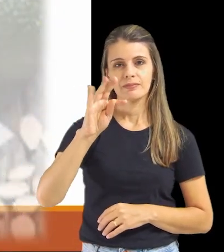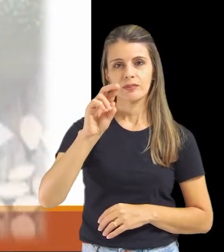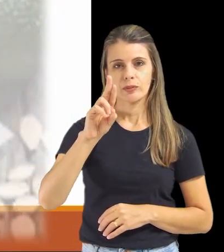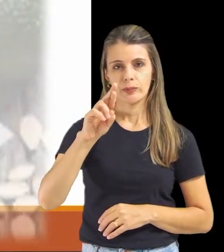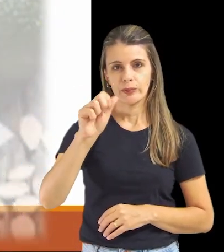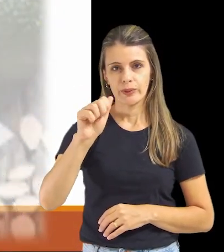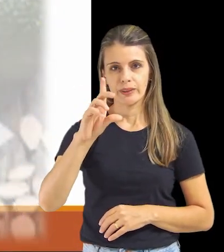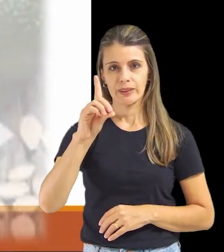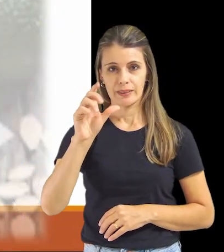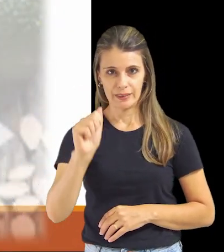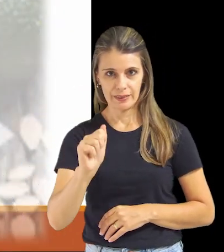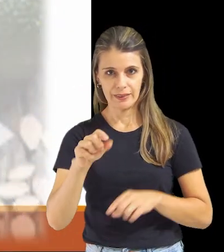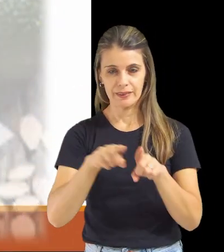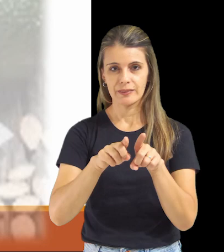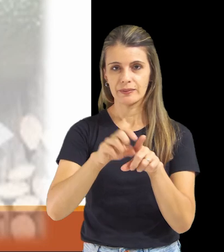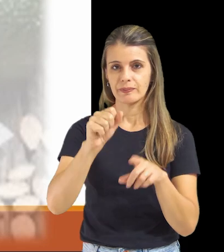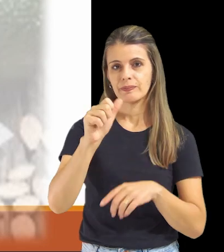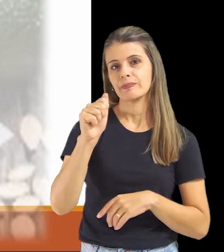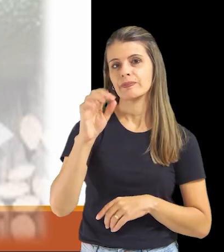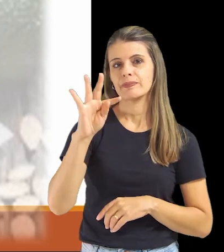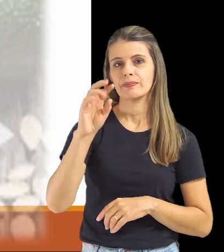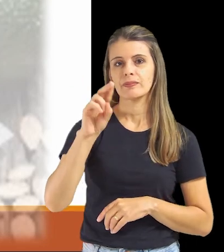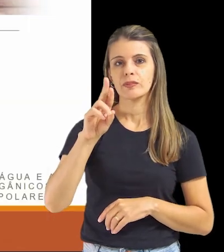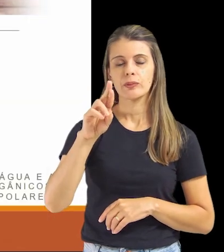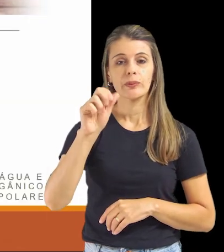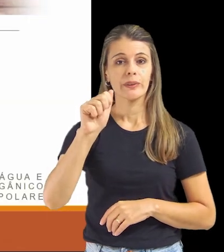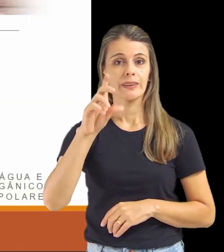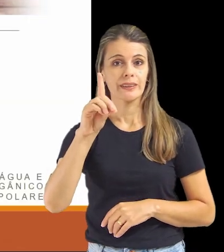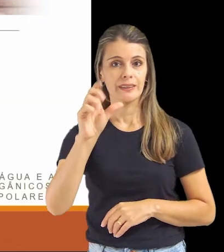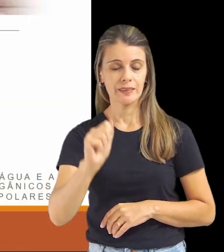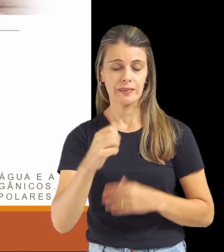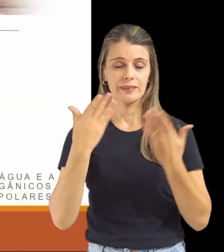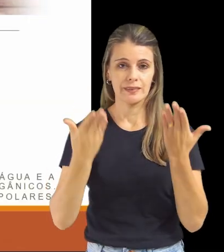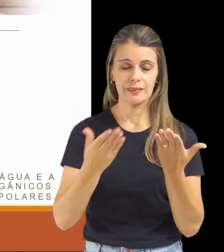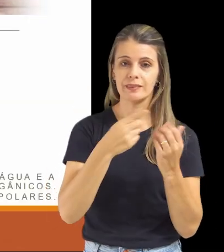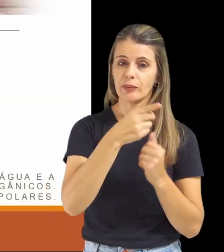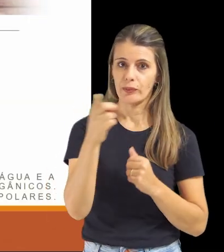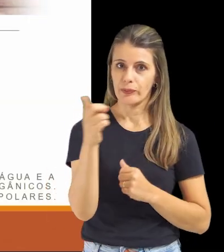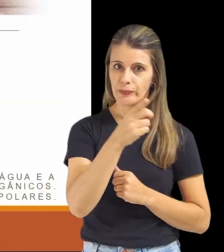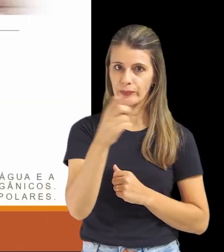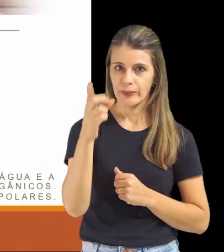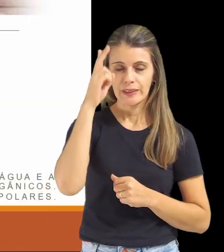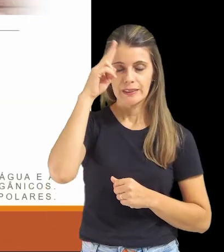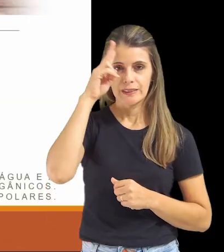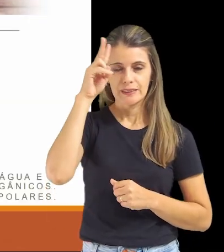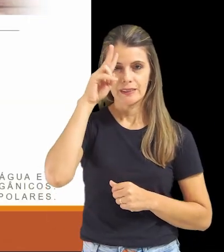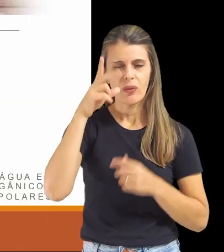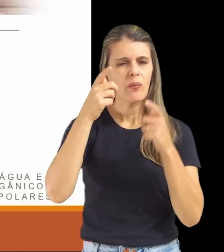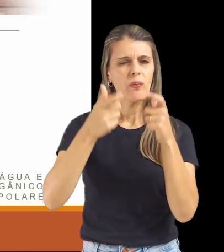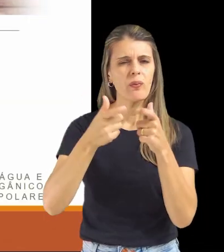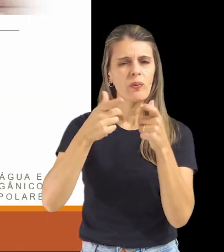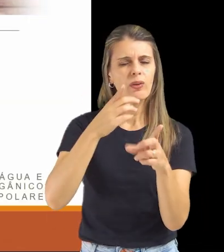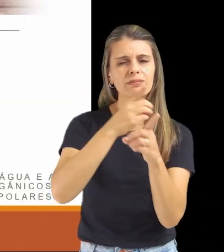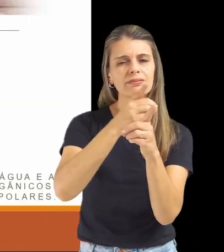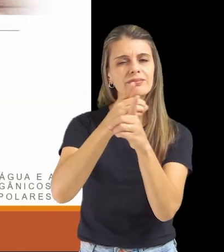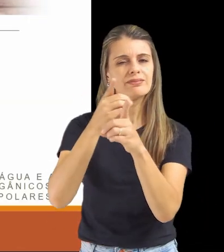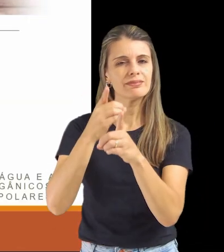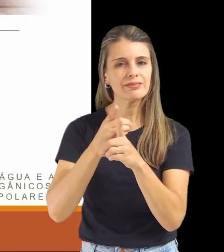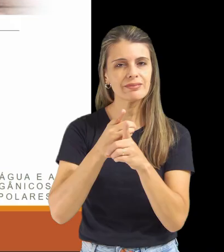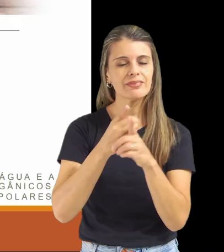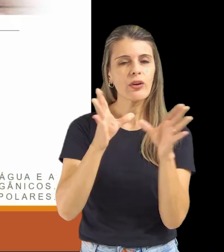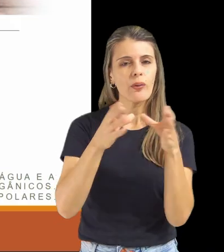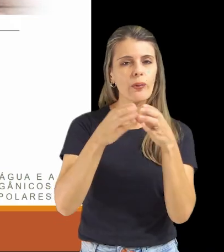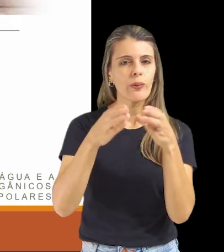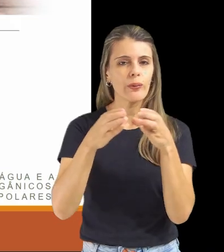vamos ver na aula de hoje. Então vamos lá? Então, para que vocês lembrem, né, onde que eu posso